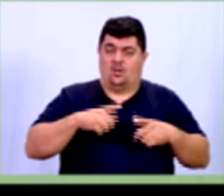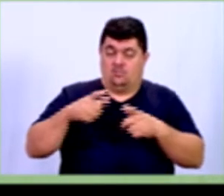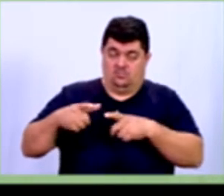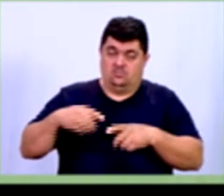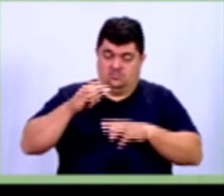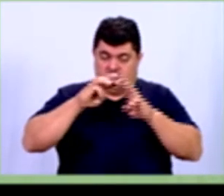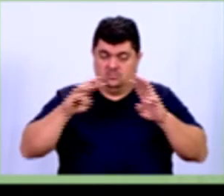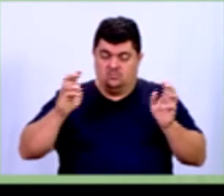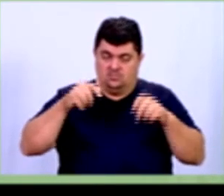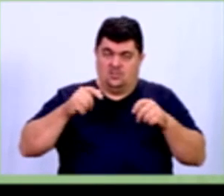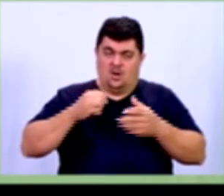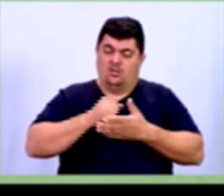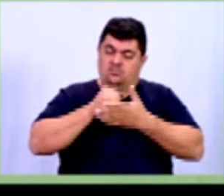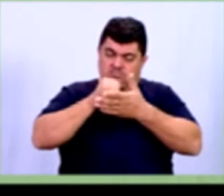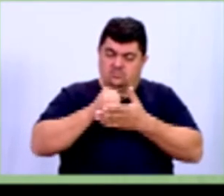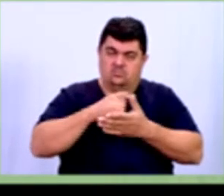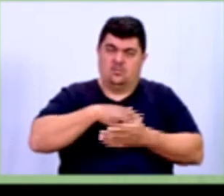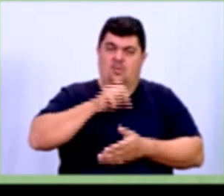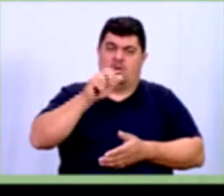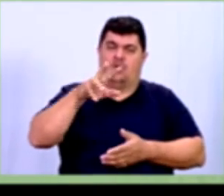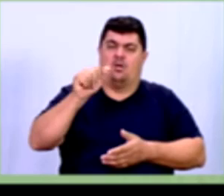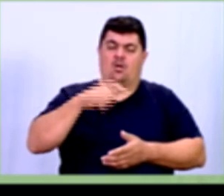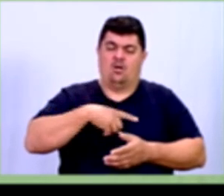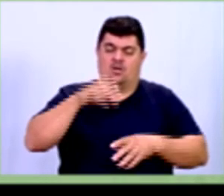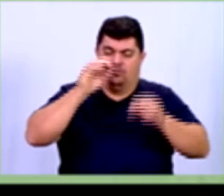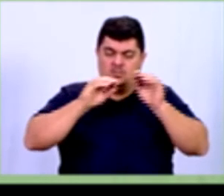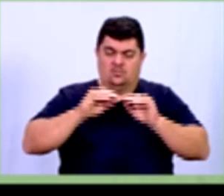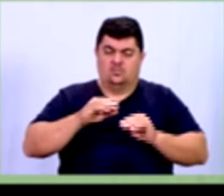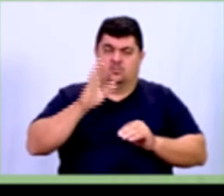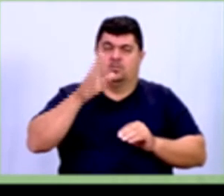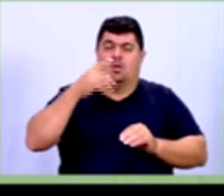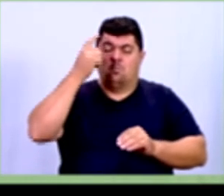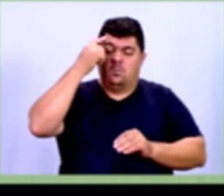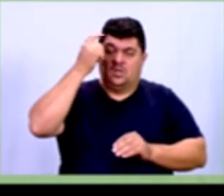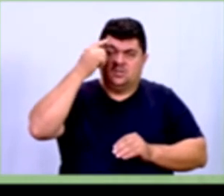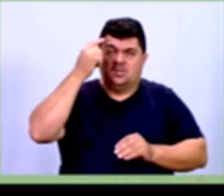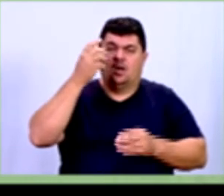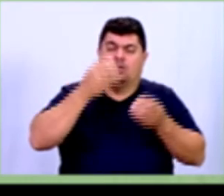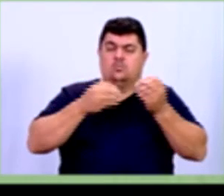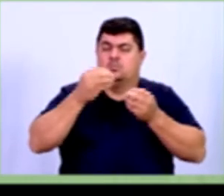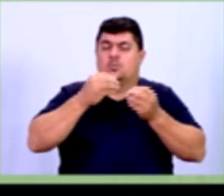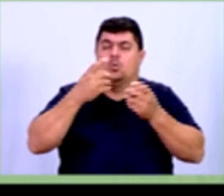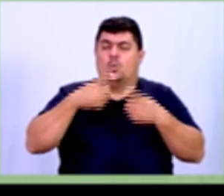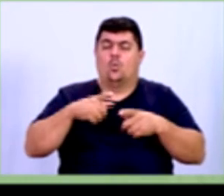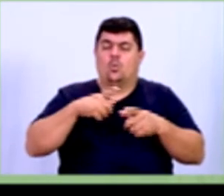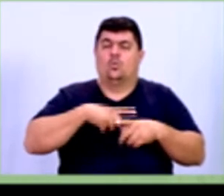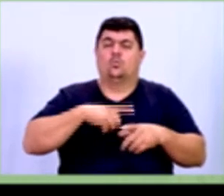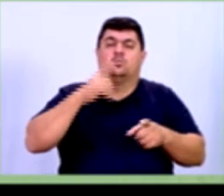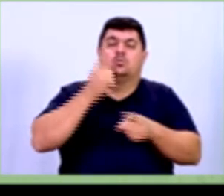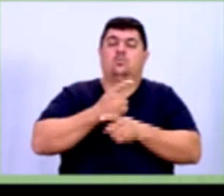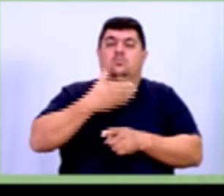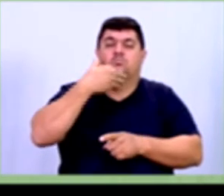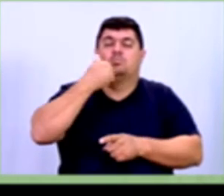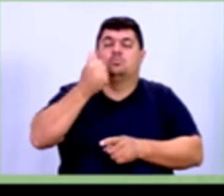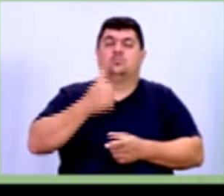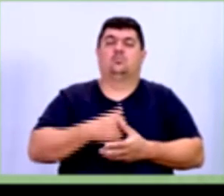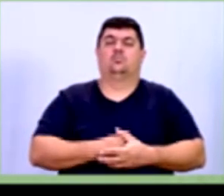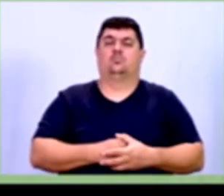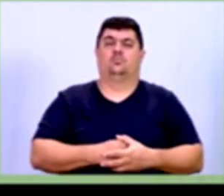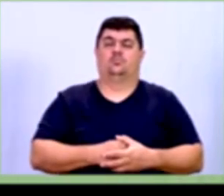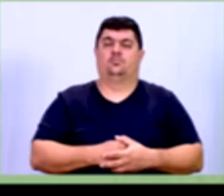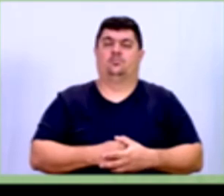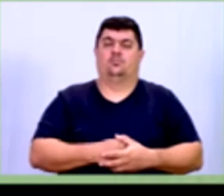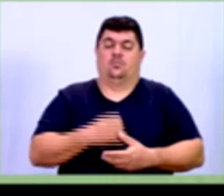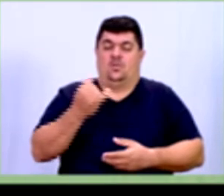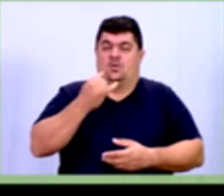vocês, disponibilizado no AVA, a pensar sobre os jogos e o que isso traz. Então é